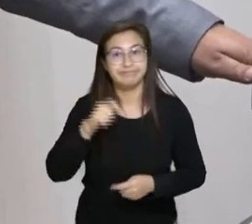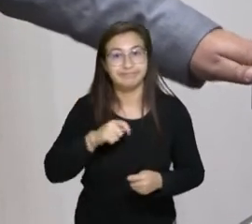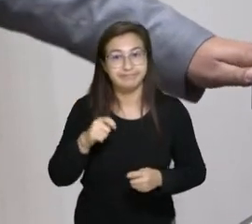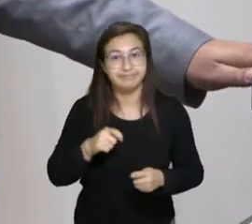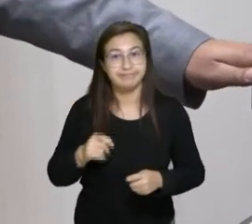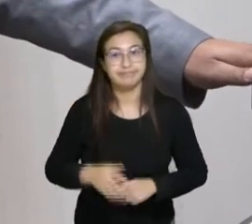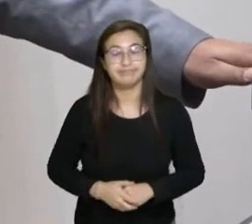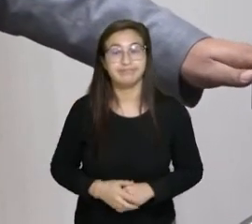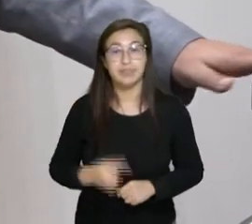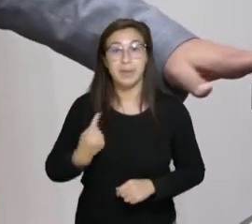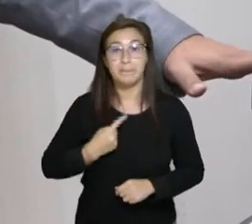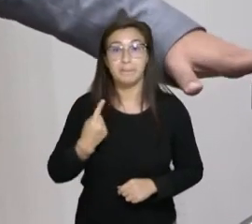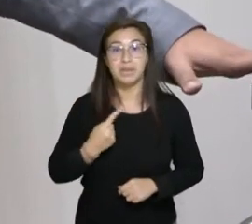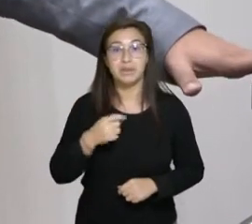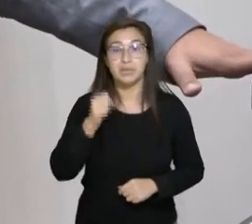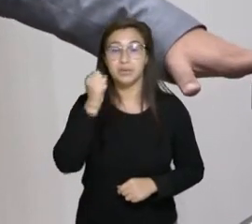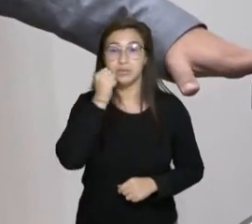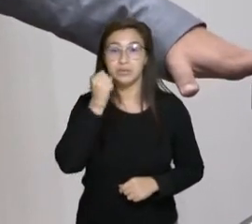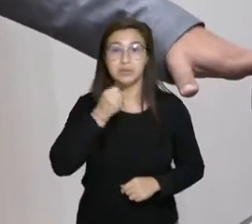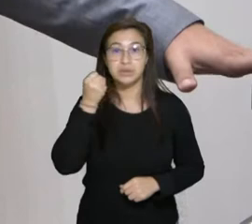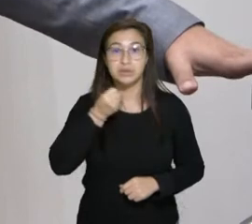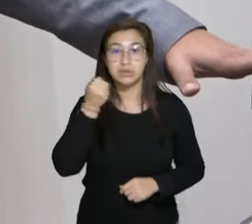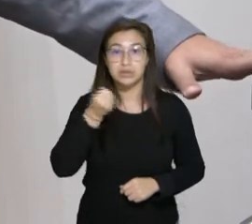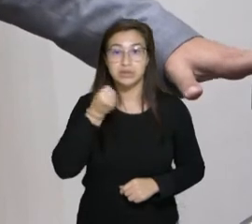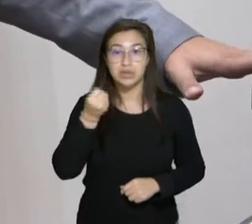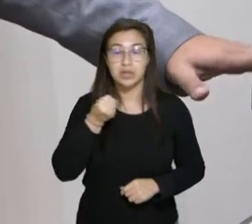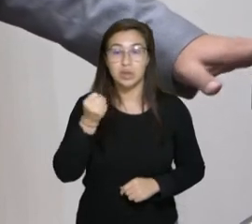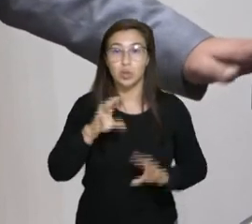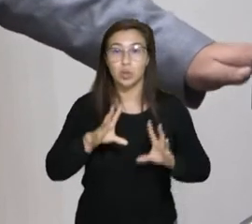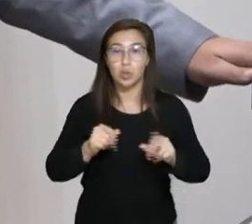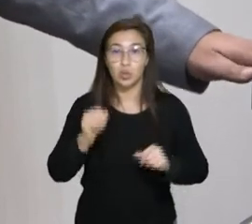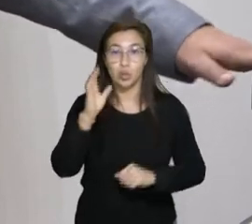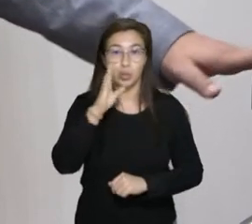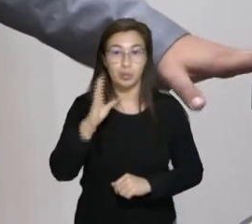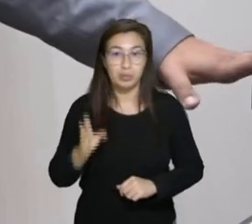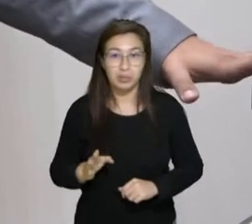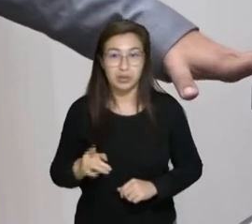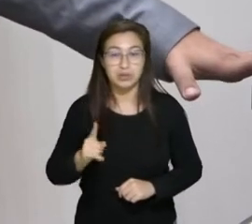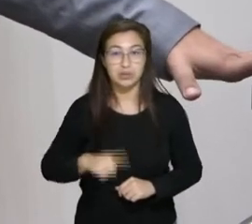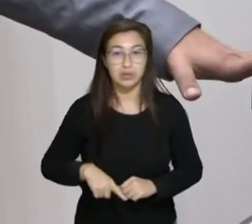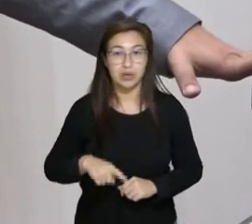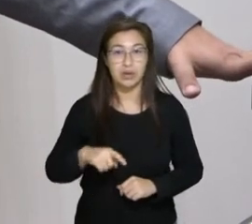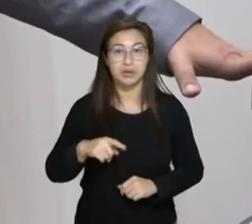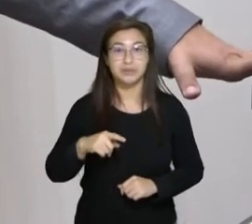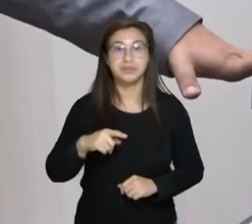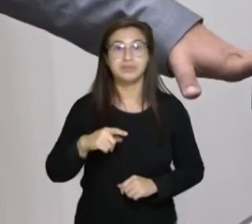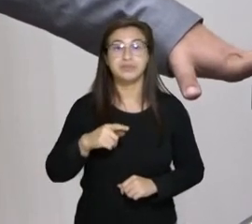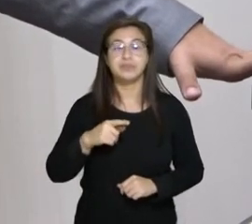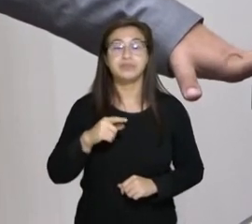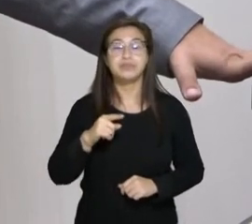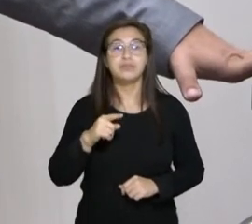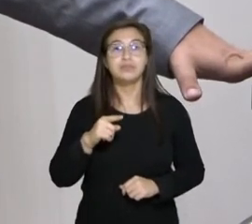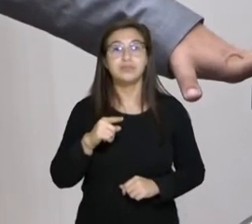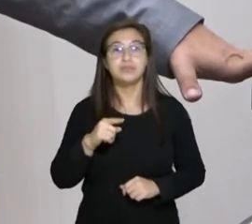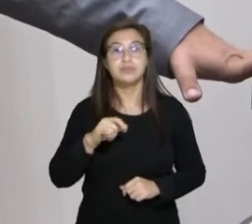o primeiro Senador o primeiro Senador em todo território nacional Deputado Maurício Cadillac foi o senador Jorginho Mello